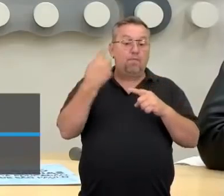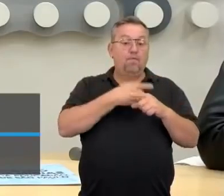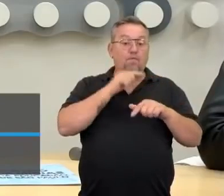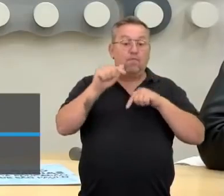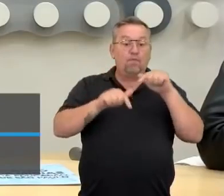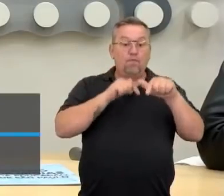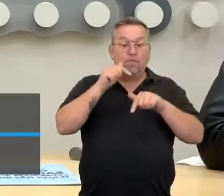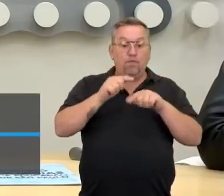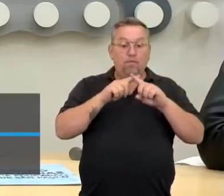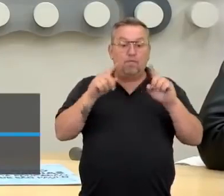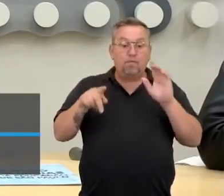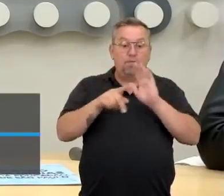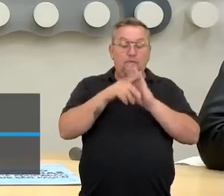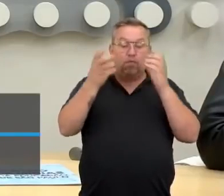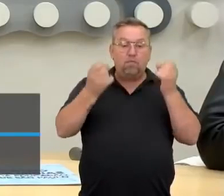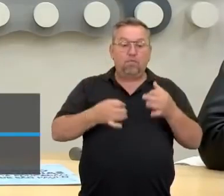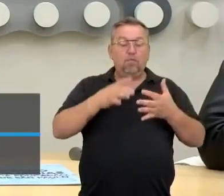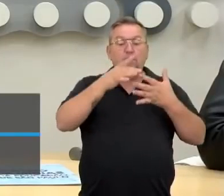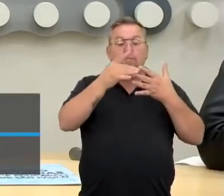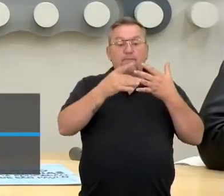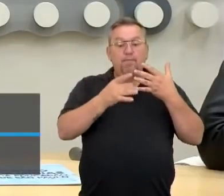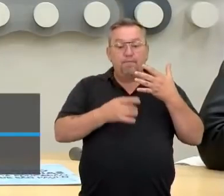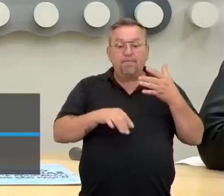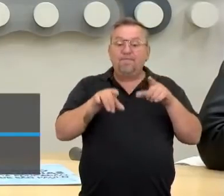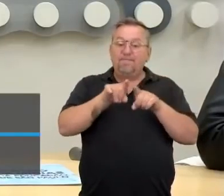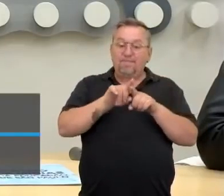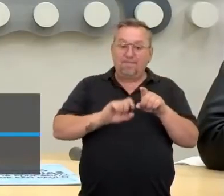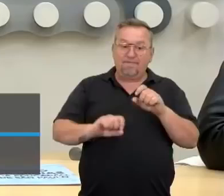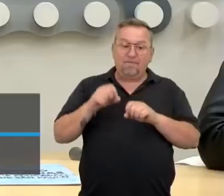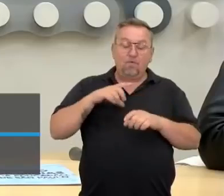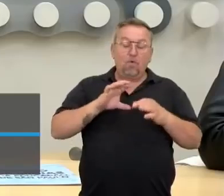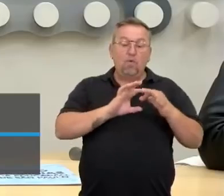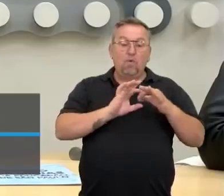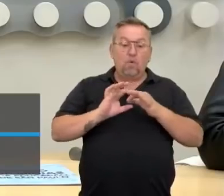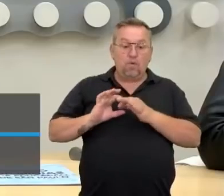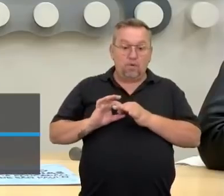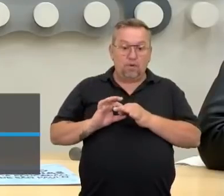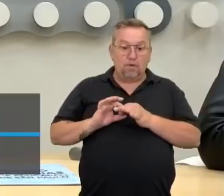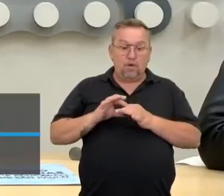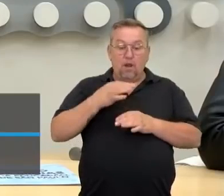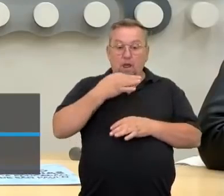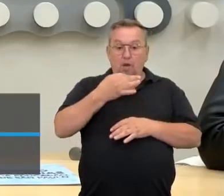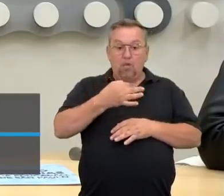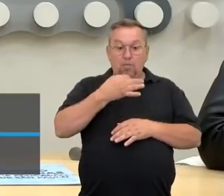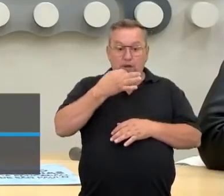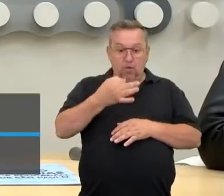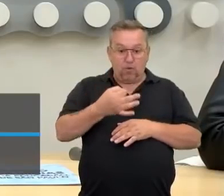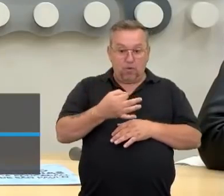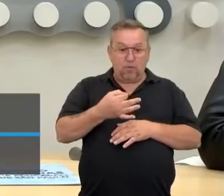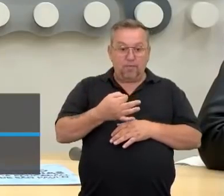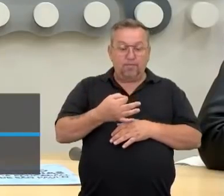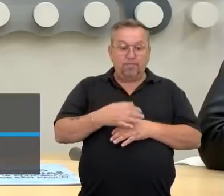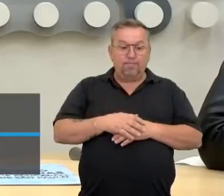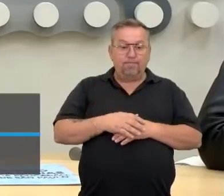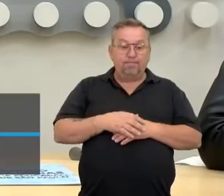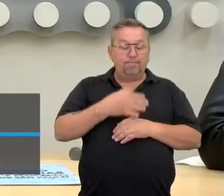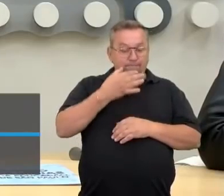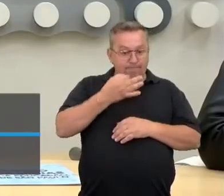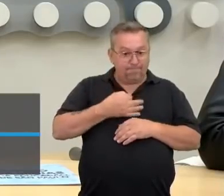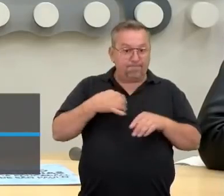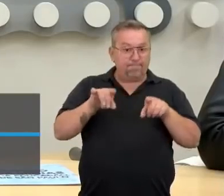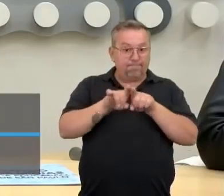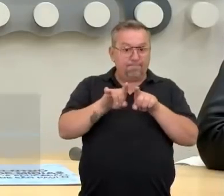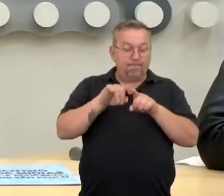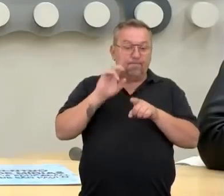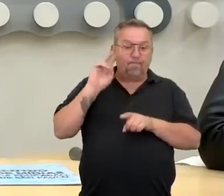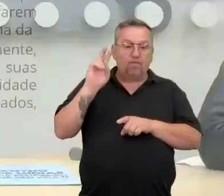então aqui a interdisciplinaridade, porque nós falamos ainda sobre o contexto de argumentos, estamos vendo obras. Então vamos lá,